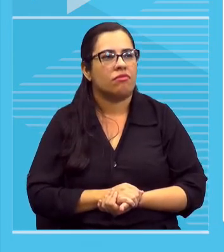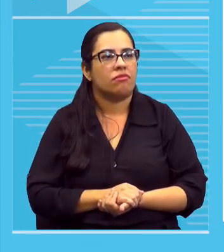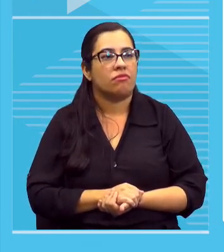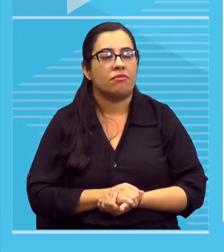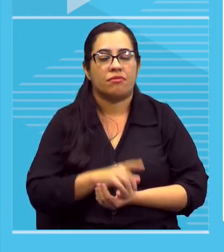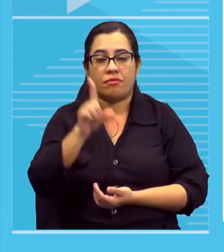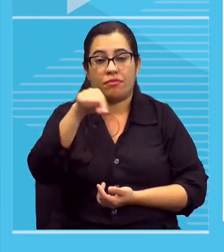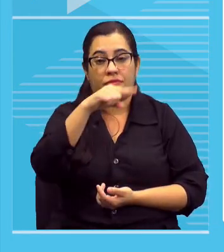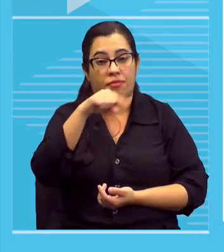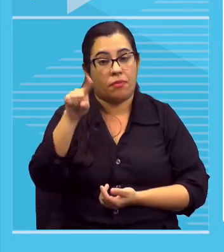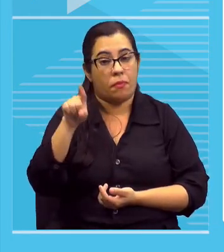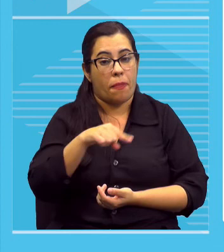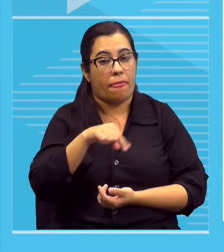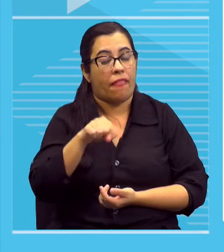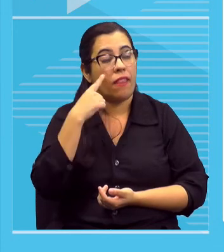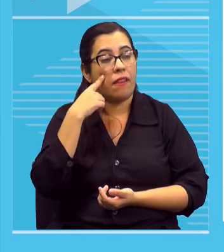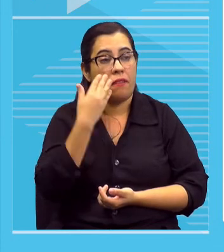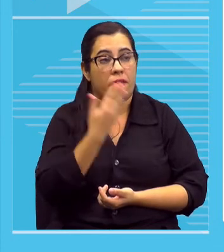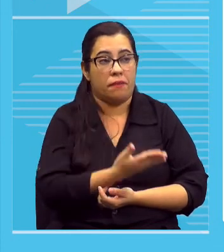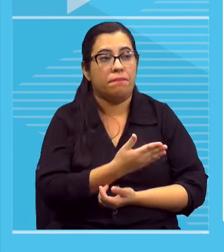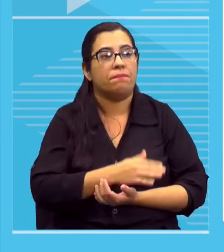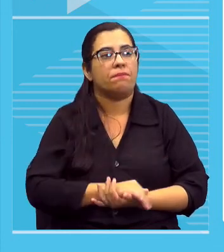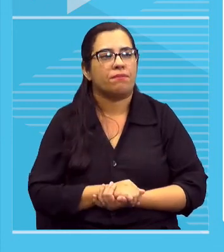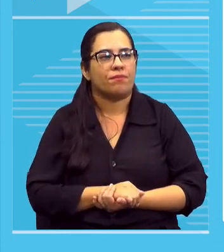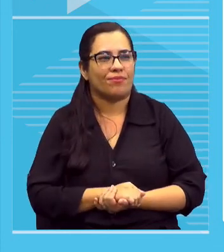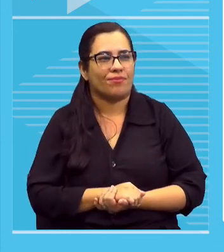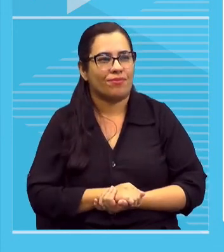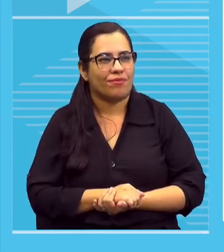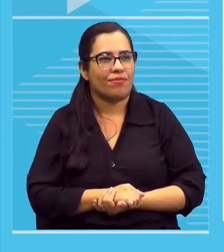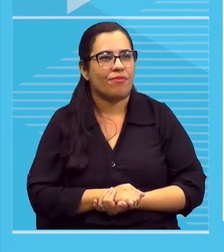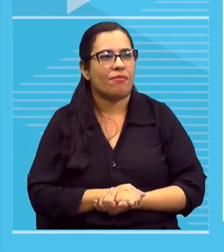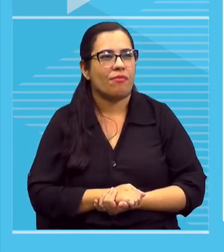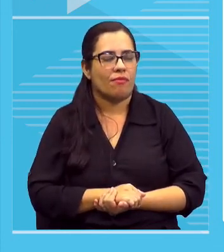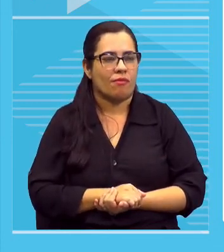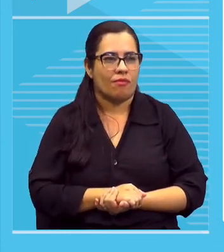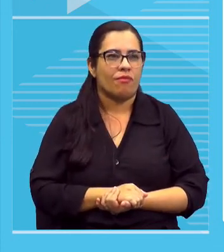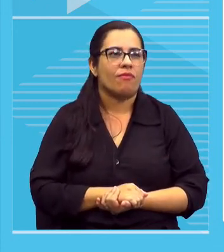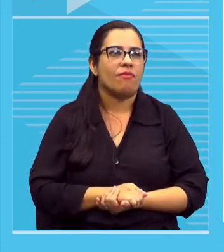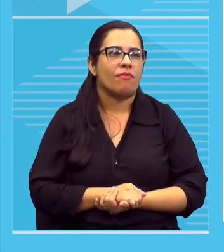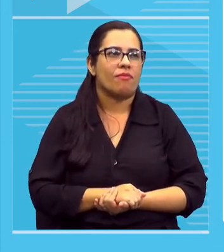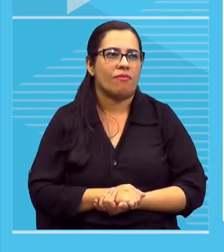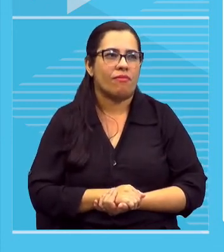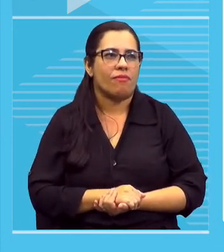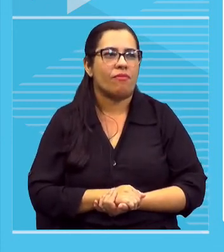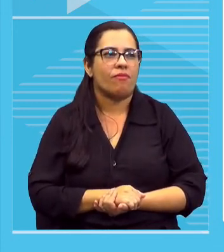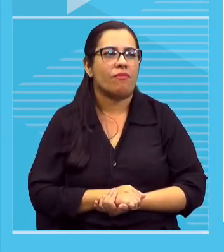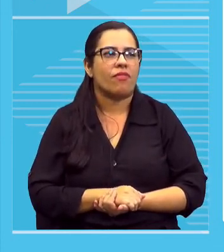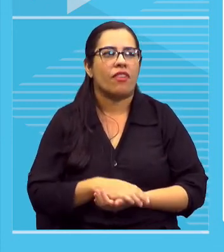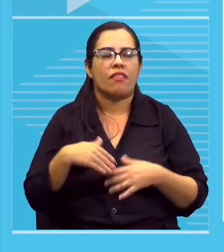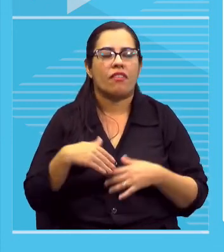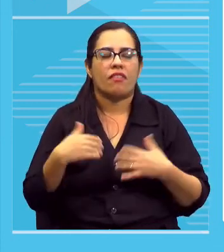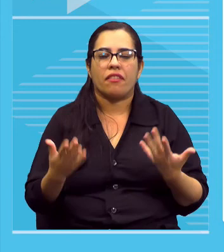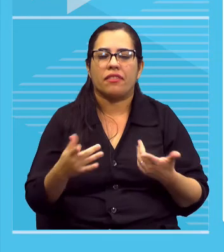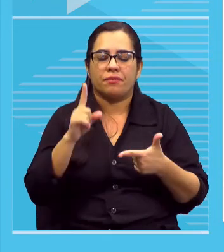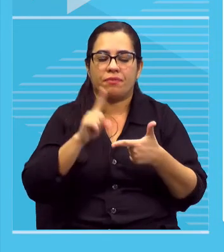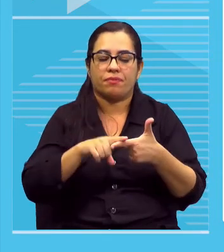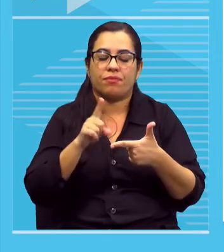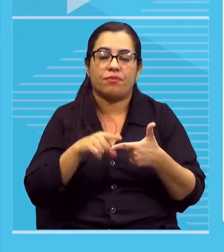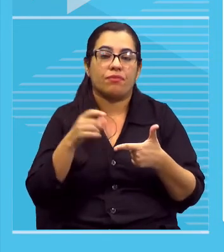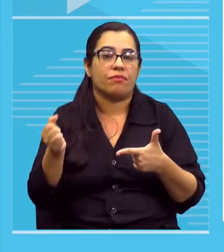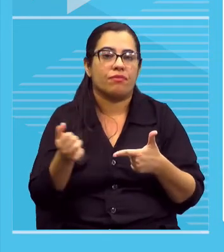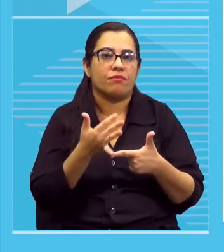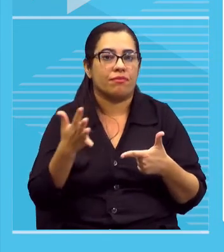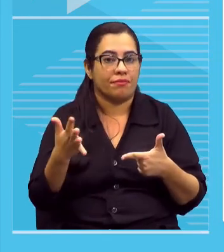fica e aqui ó aqui ó Então já vi Ok então minha tem gente aí